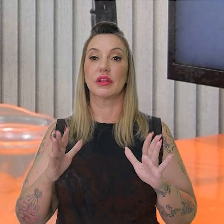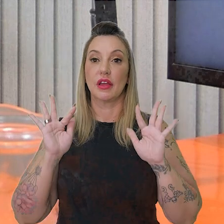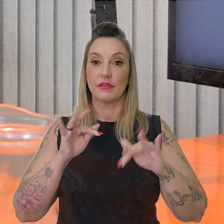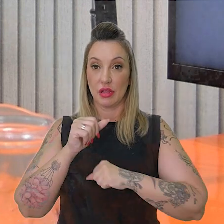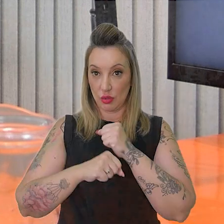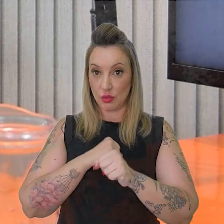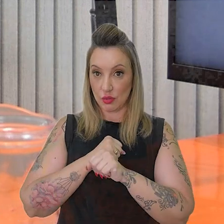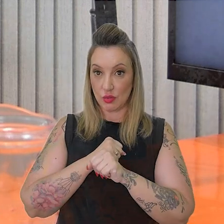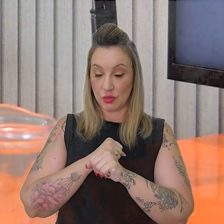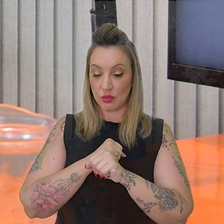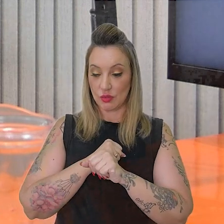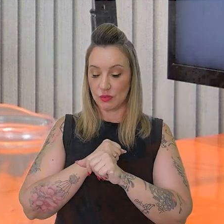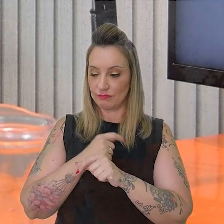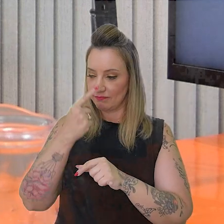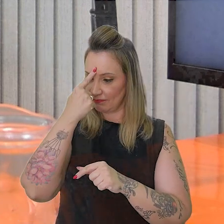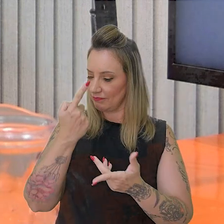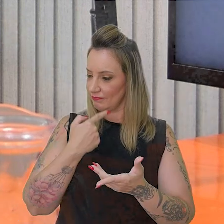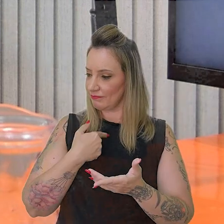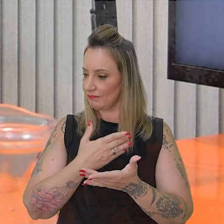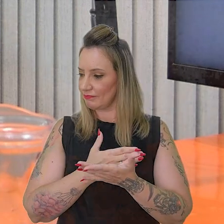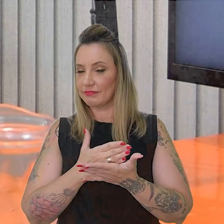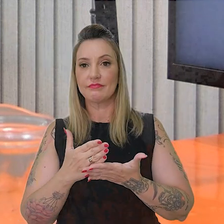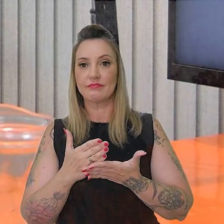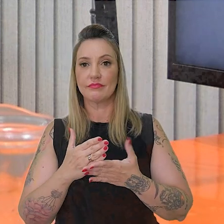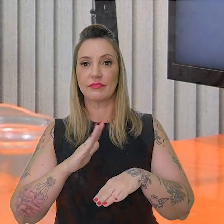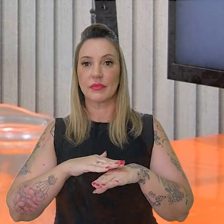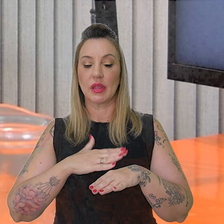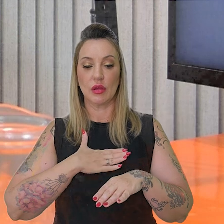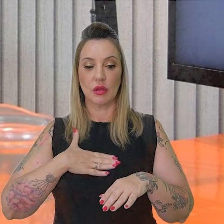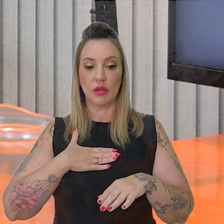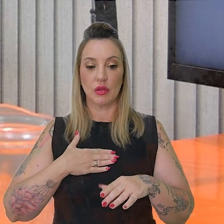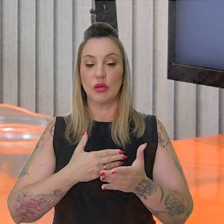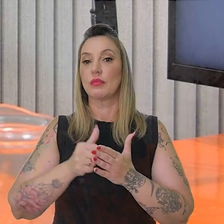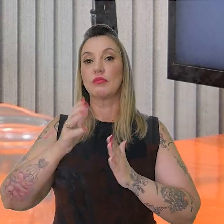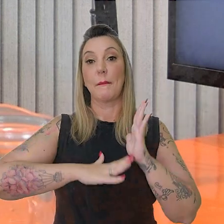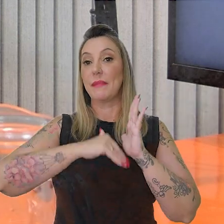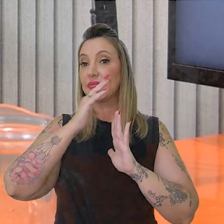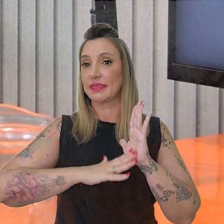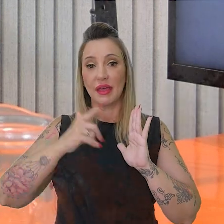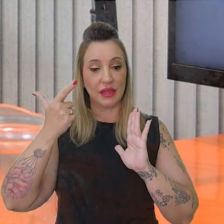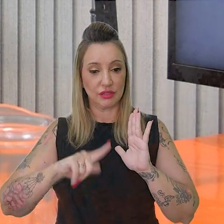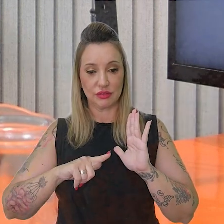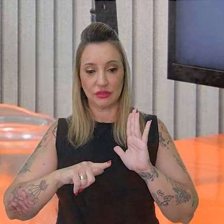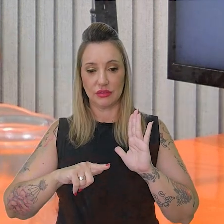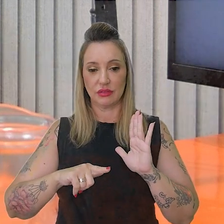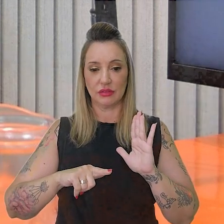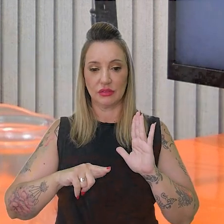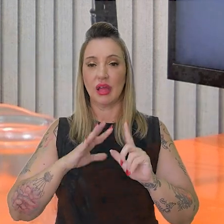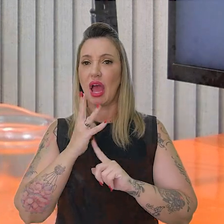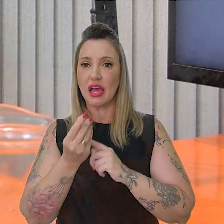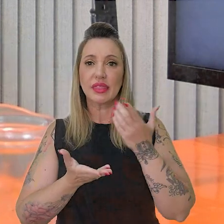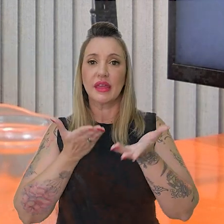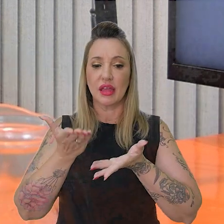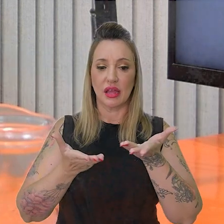de final do ano eu falei cara eu vou começar fazer o que eu gosto eu comecei a pintar novamente pintar fazer